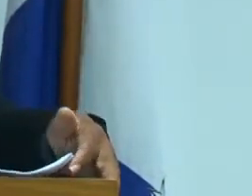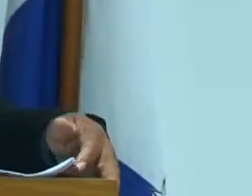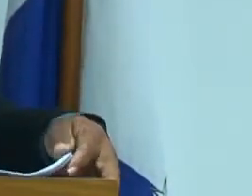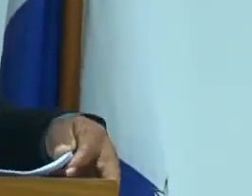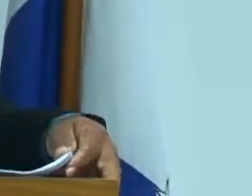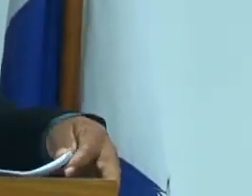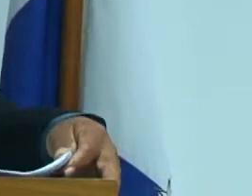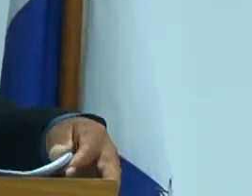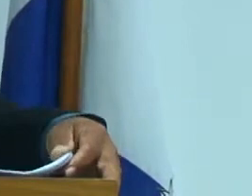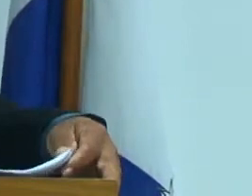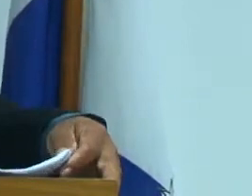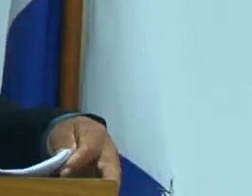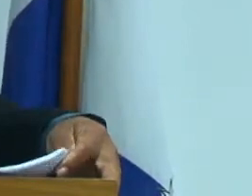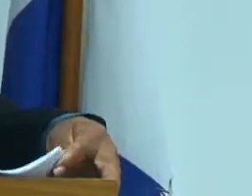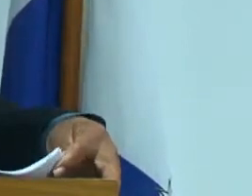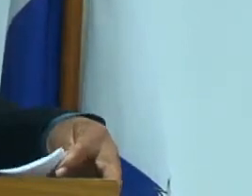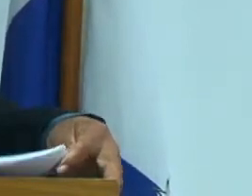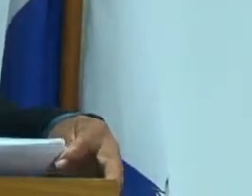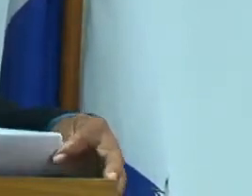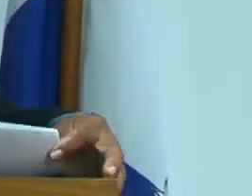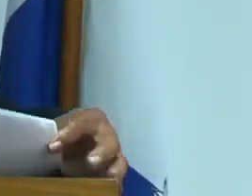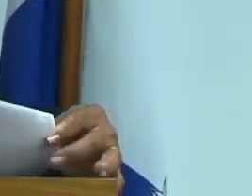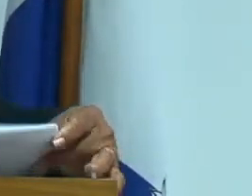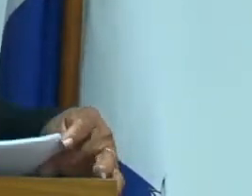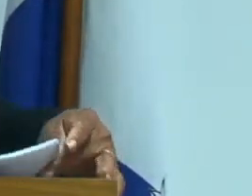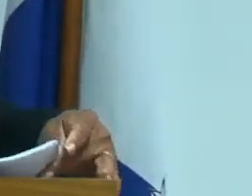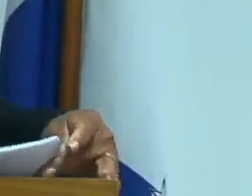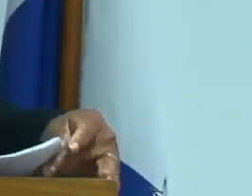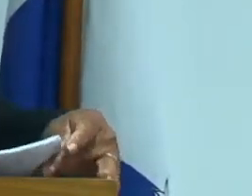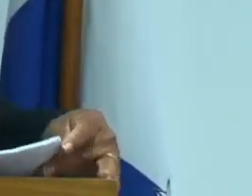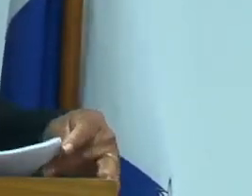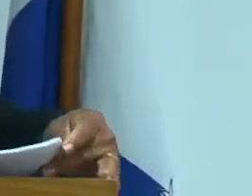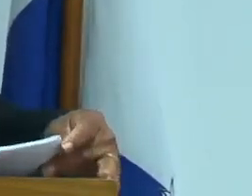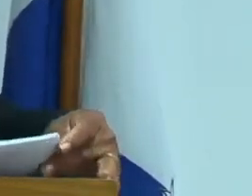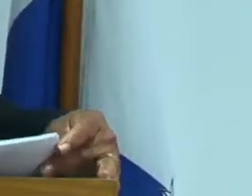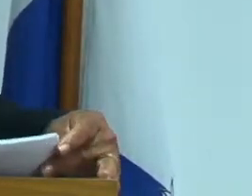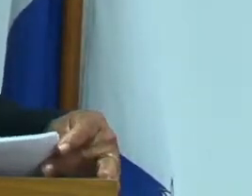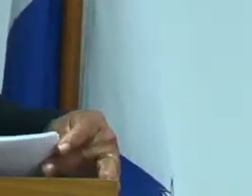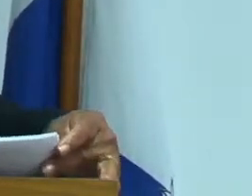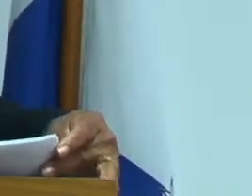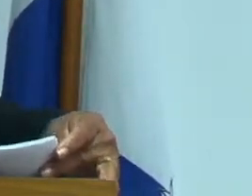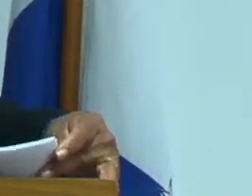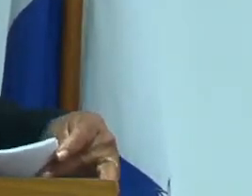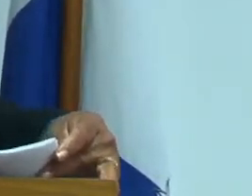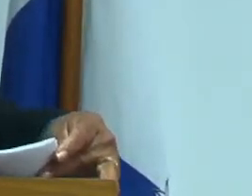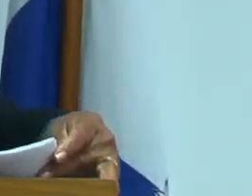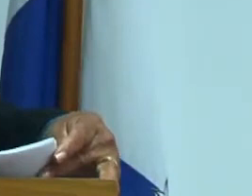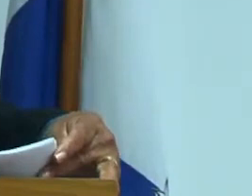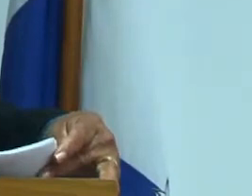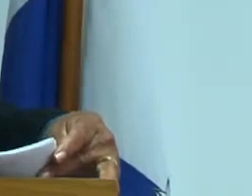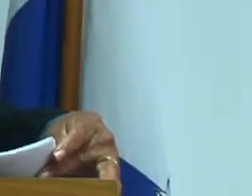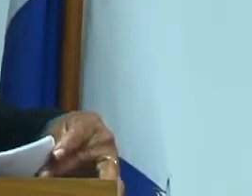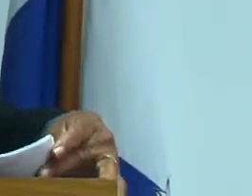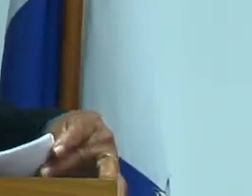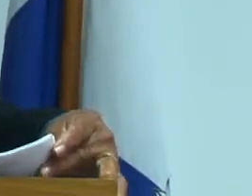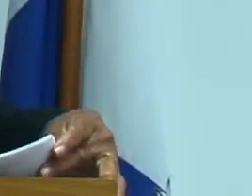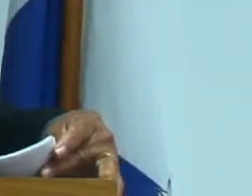porque a nossa cidade realmente é muito entulho para tudo quanto é lado. E tem outro também aqui que eu fiz